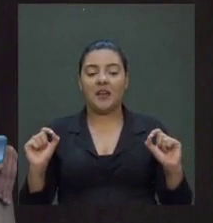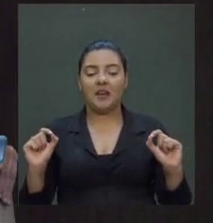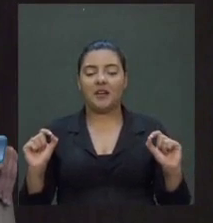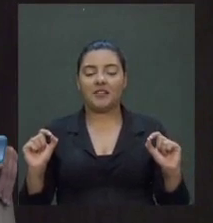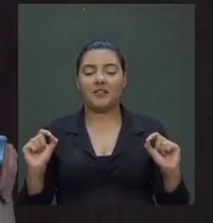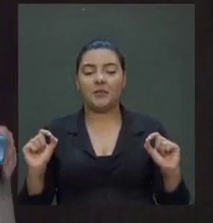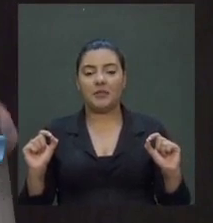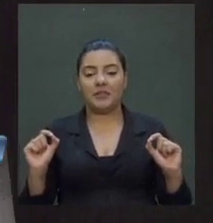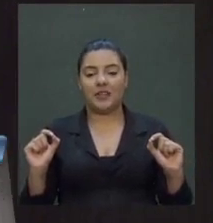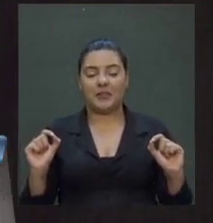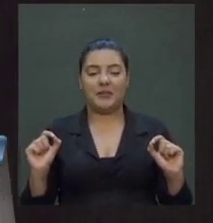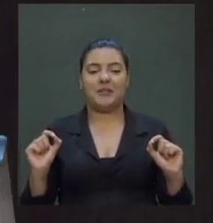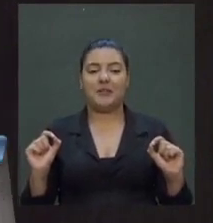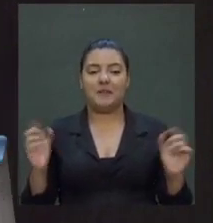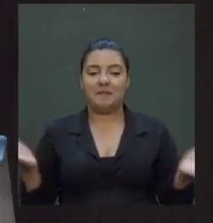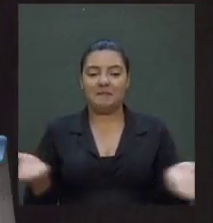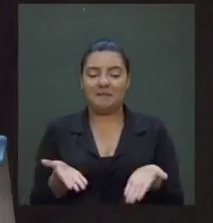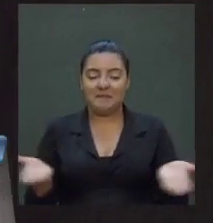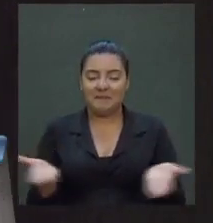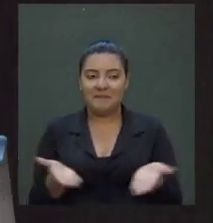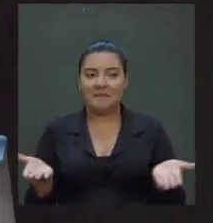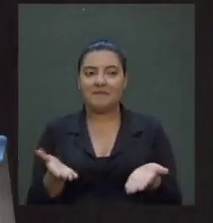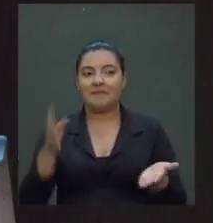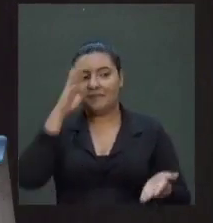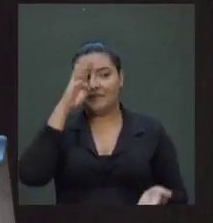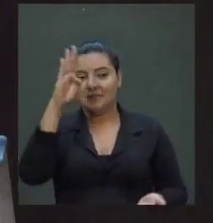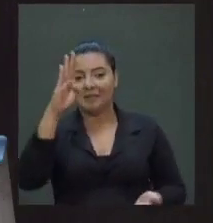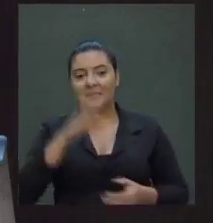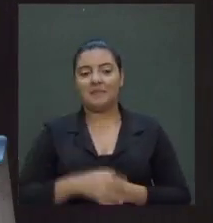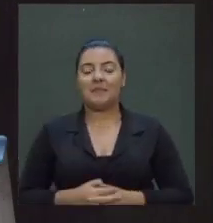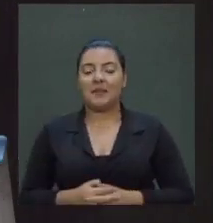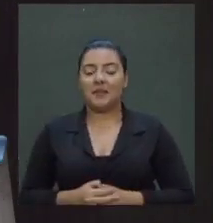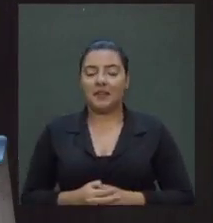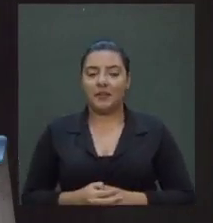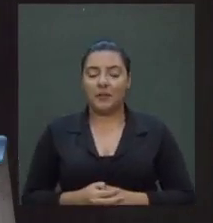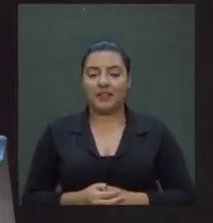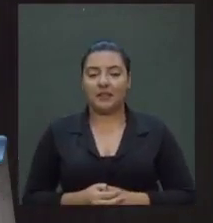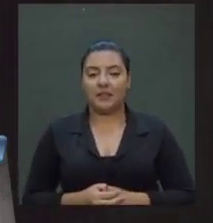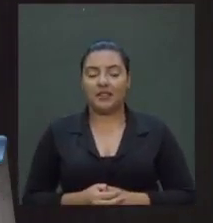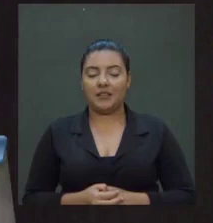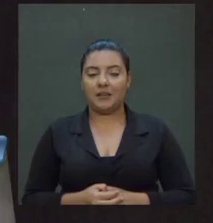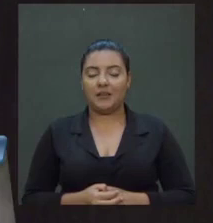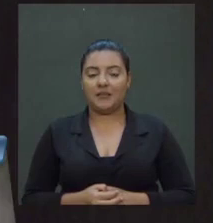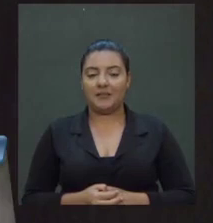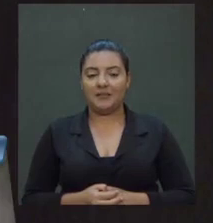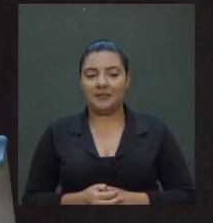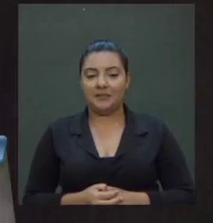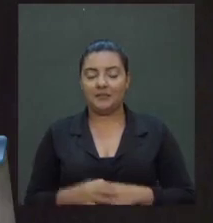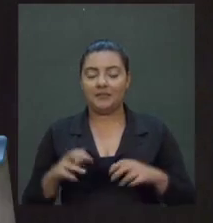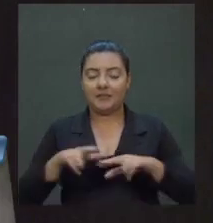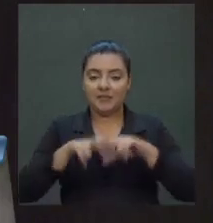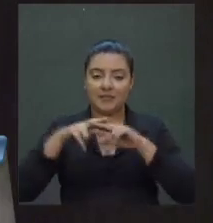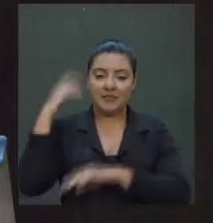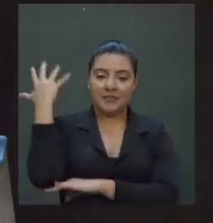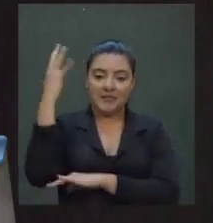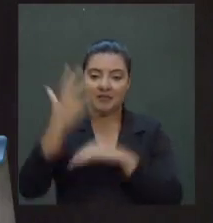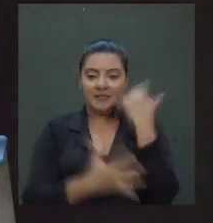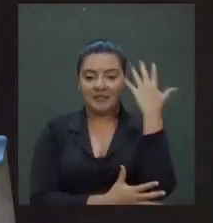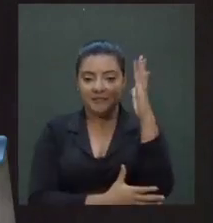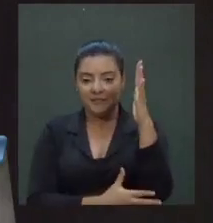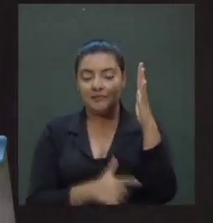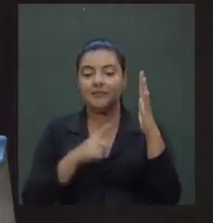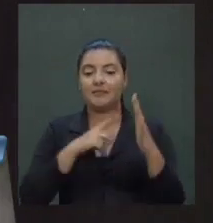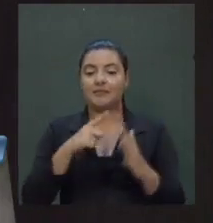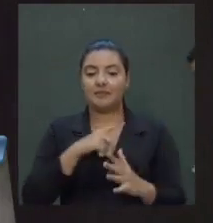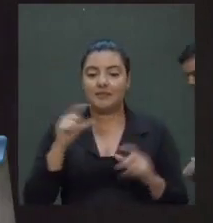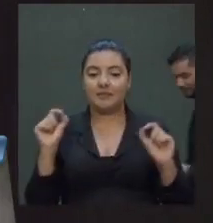de carbono, o principal gás que provoca efeito estufa, que faz com que as mudanças climáticas se tornem agora